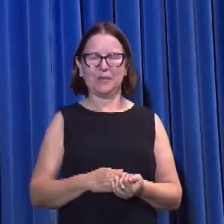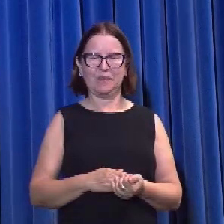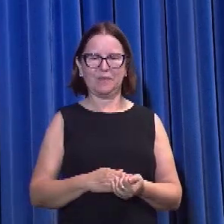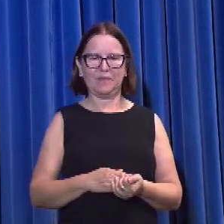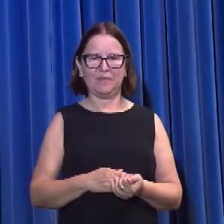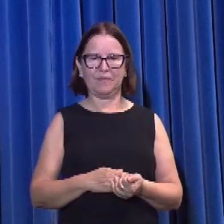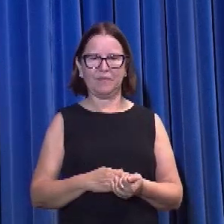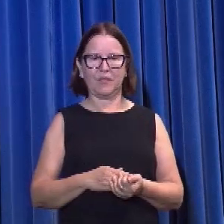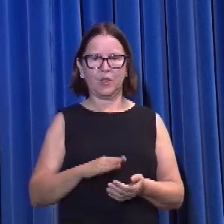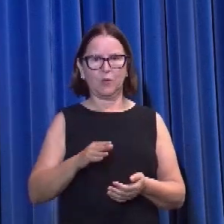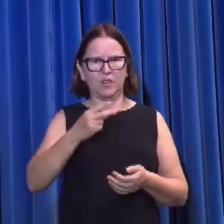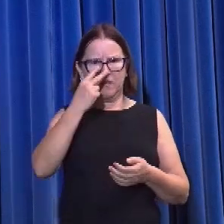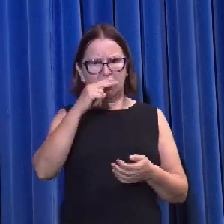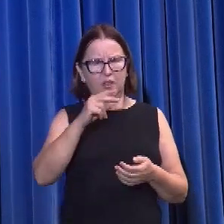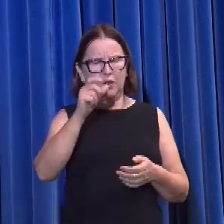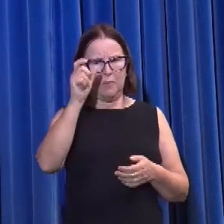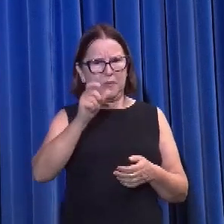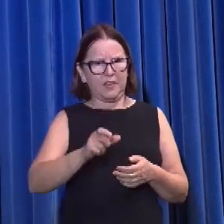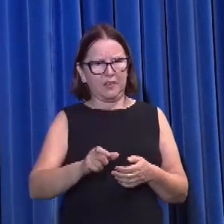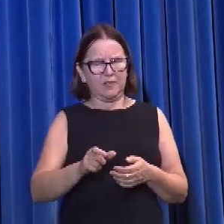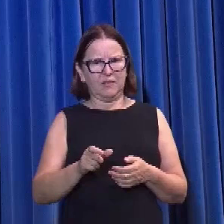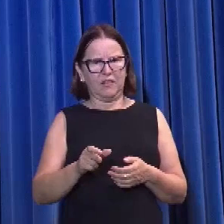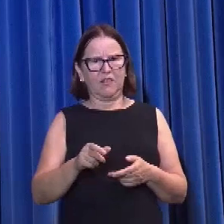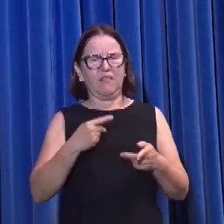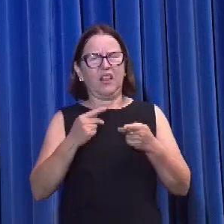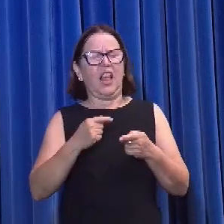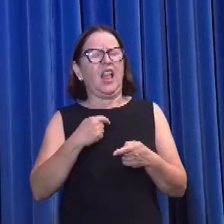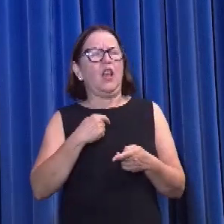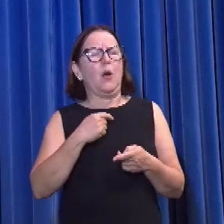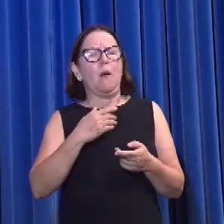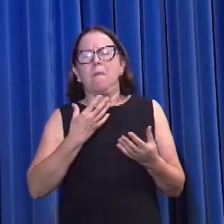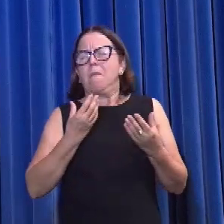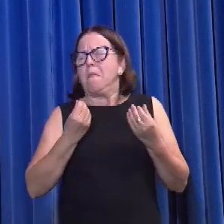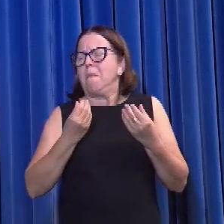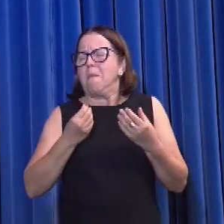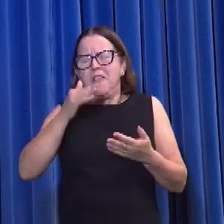Quando eu vejo uma pessoa dizendo eu tenho muita fé, eu já fico mais de longe.